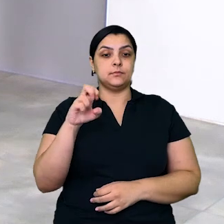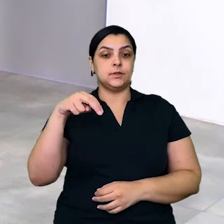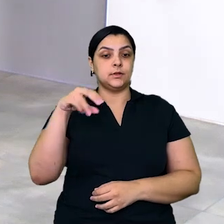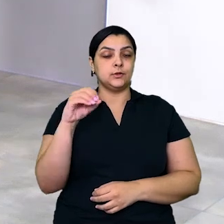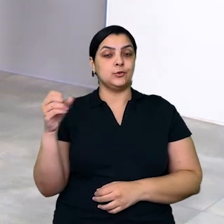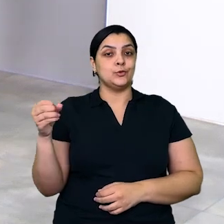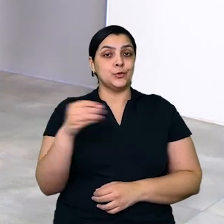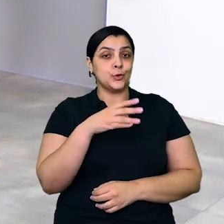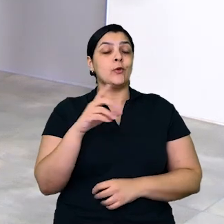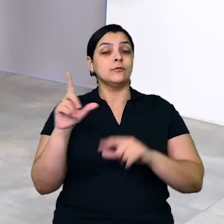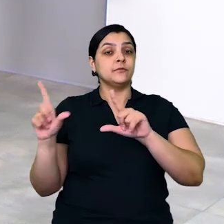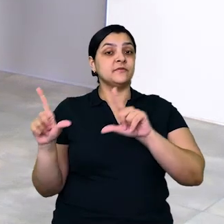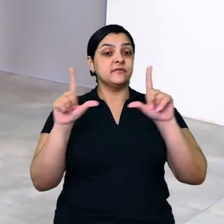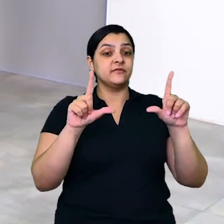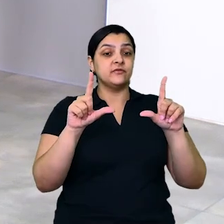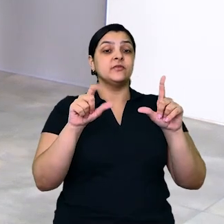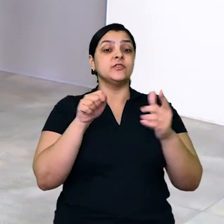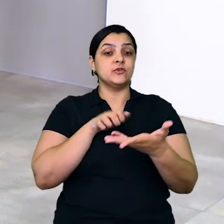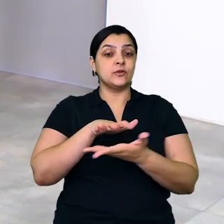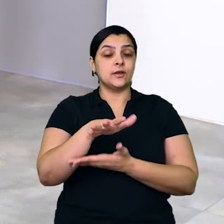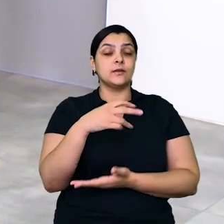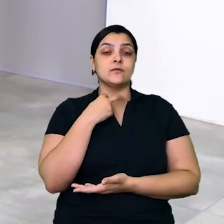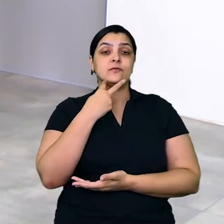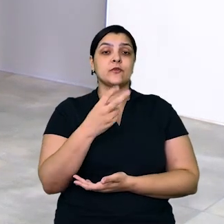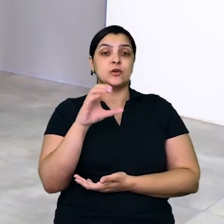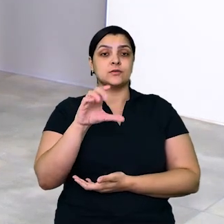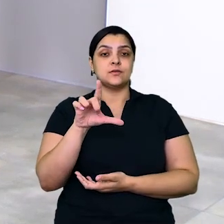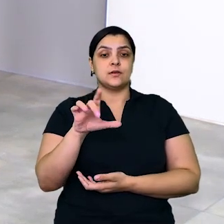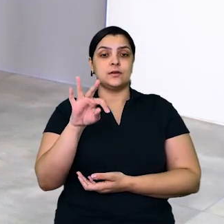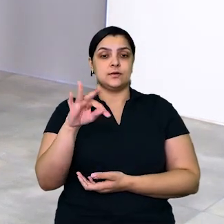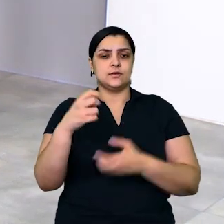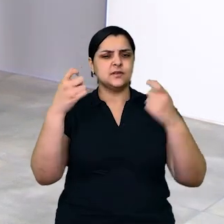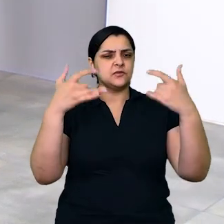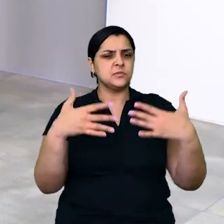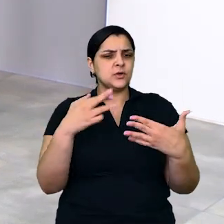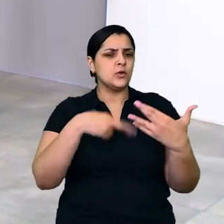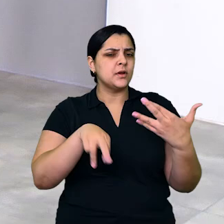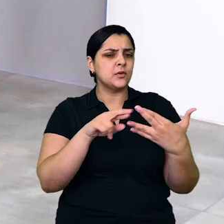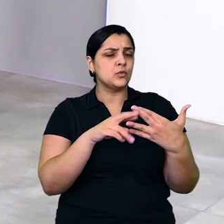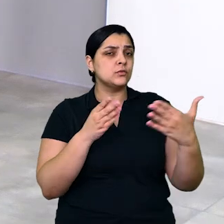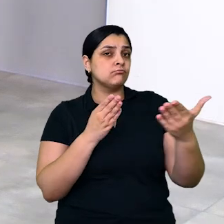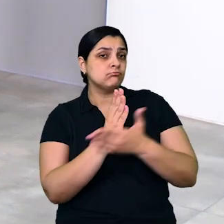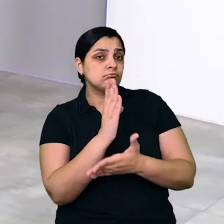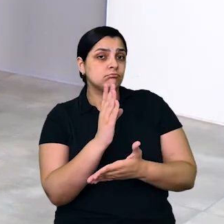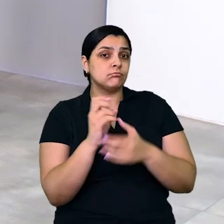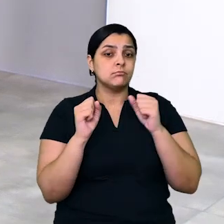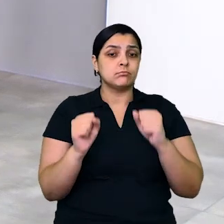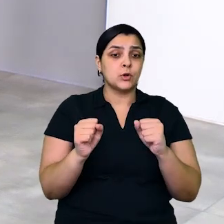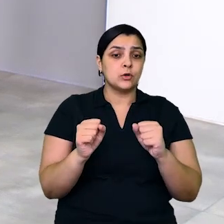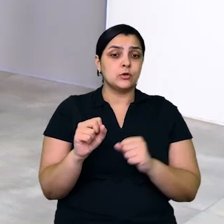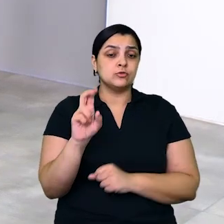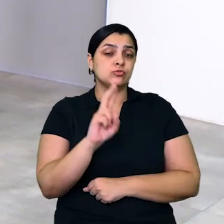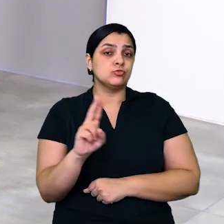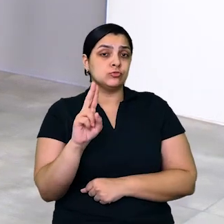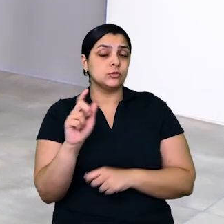Medeiros, no novo episódio do videocast Vozes da CLT. Ele explicou quando esse recurso é válido, em quais